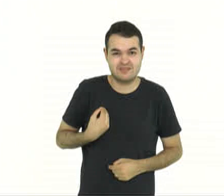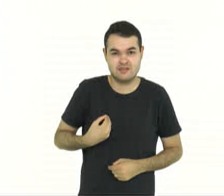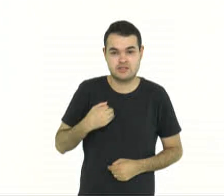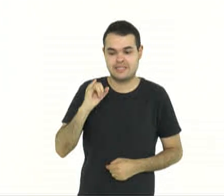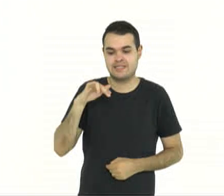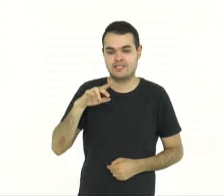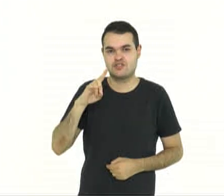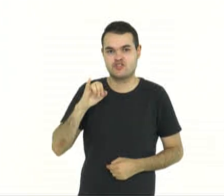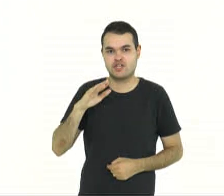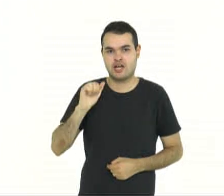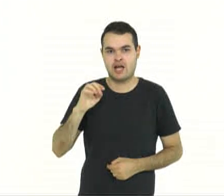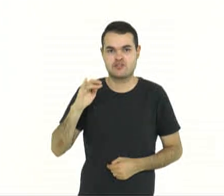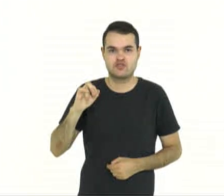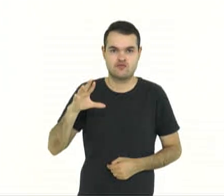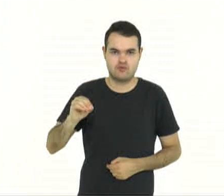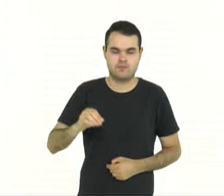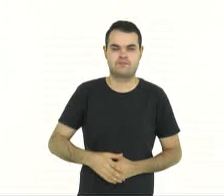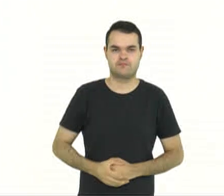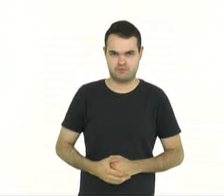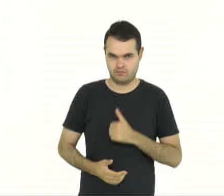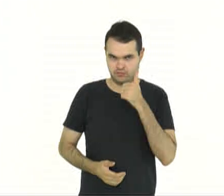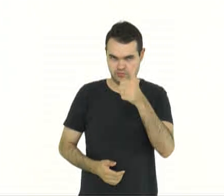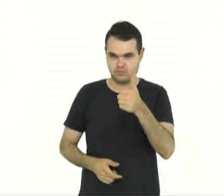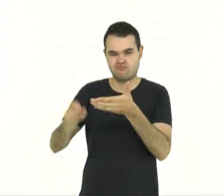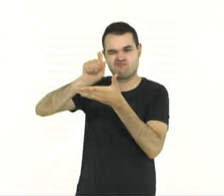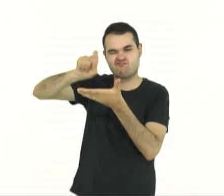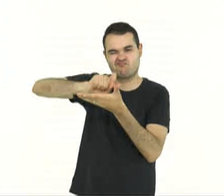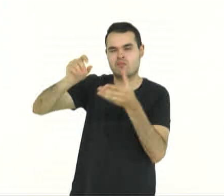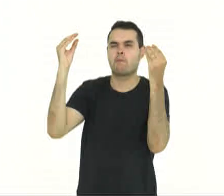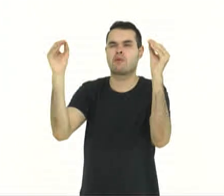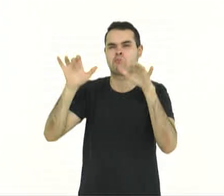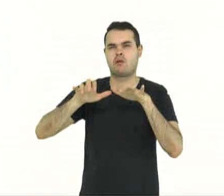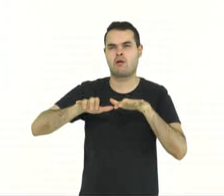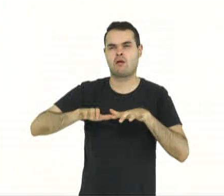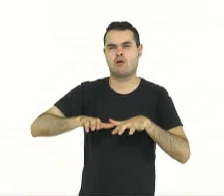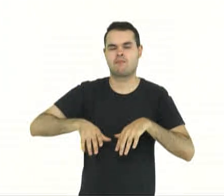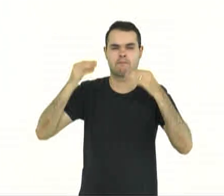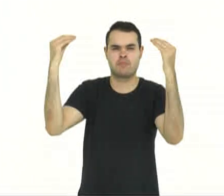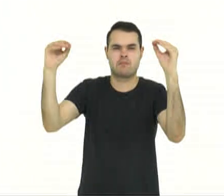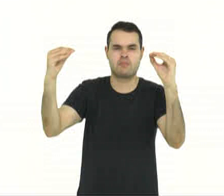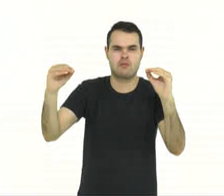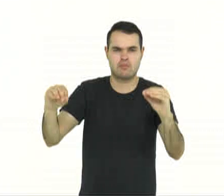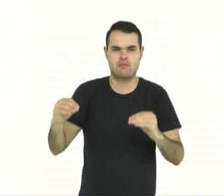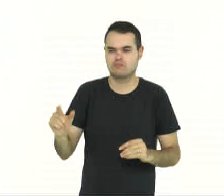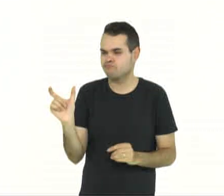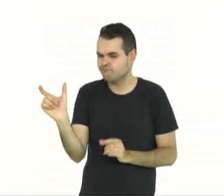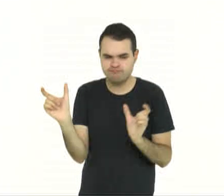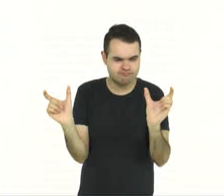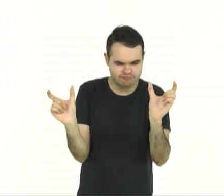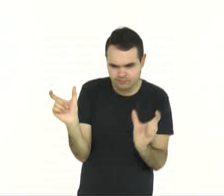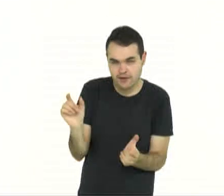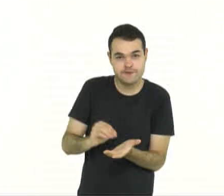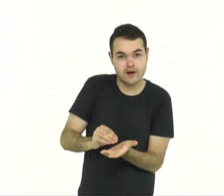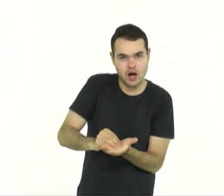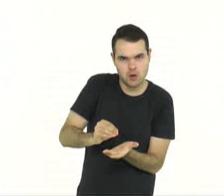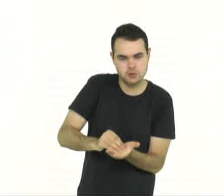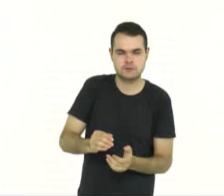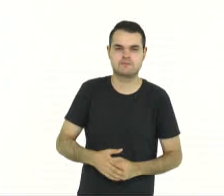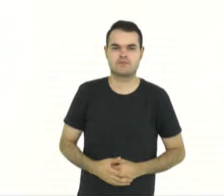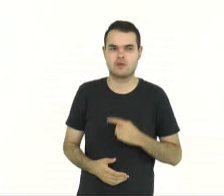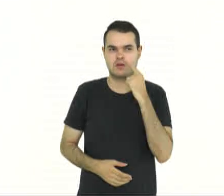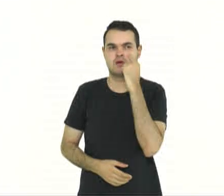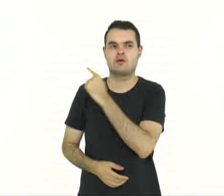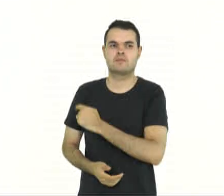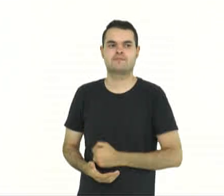indicativo. Então, aqui a Irene escreveu algumas coisas aqui, pero tem aquele espacinho que ela deixou de completar. Olha lá,